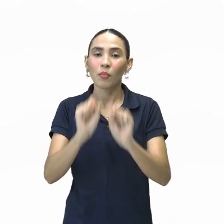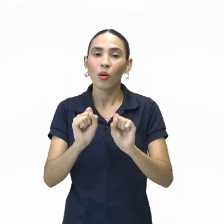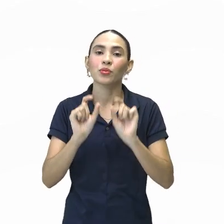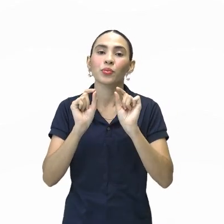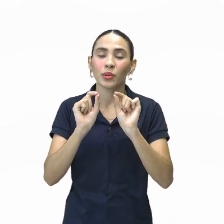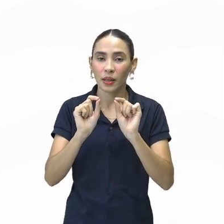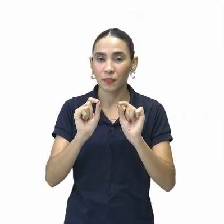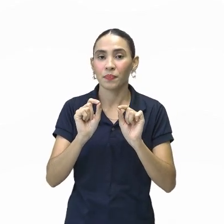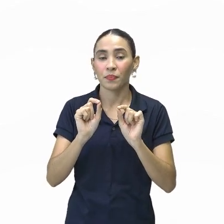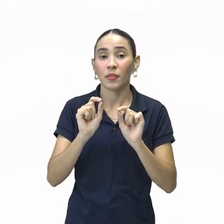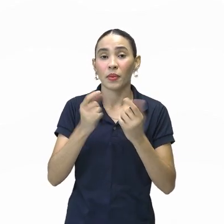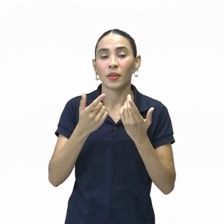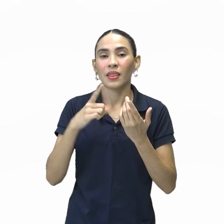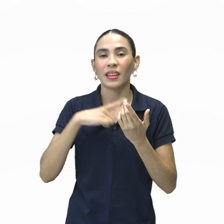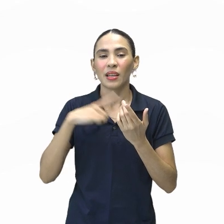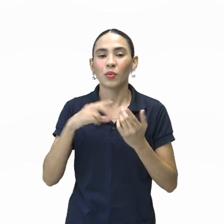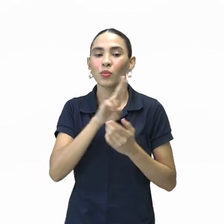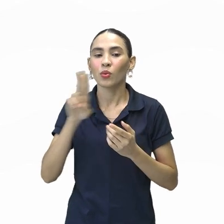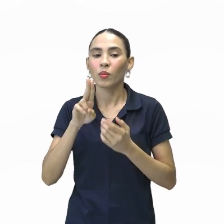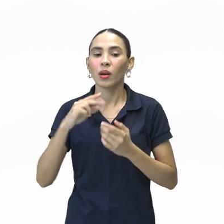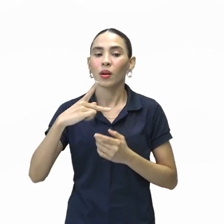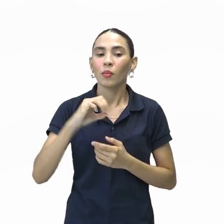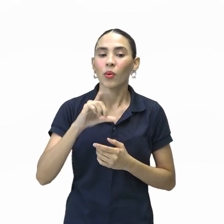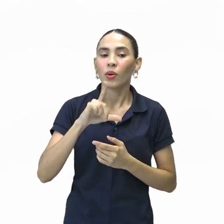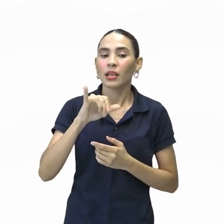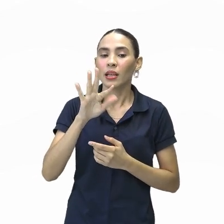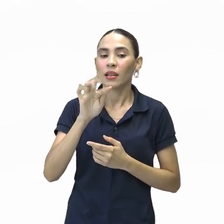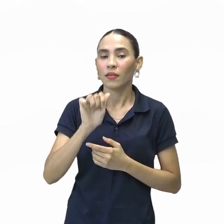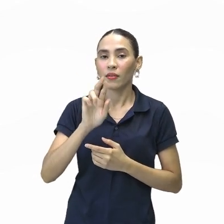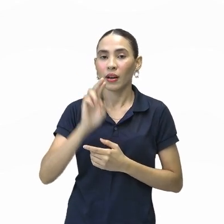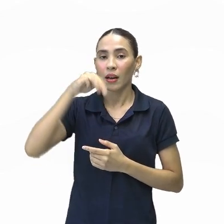mesmo tempo, dando uma condição chamada de polifarmácia.